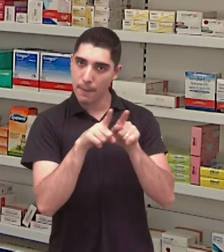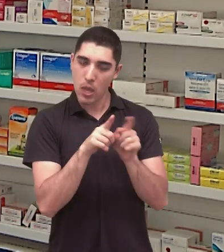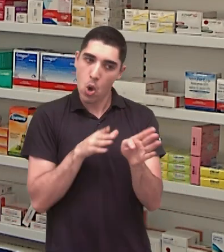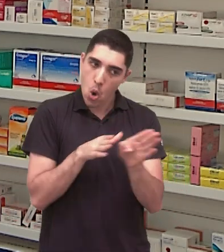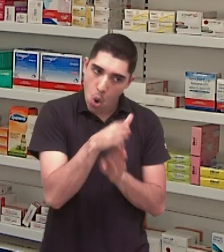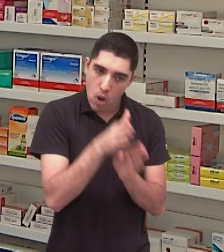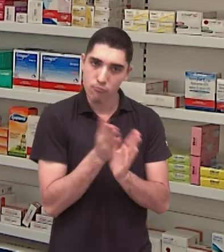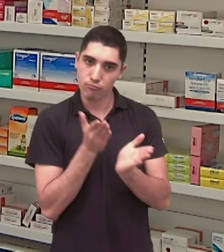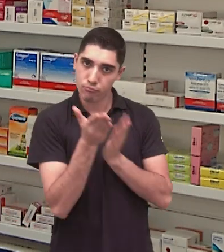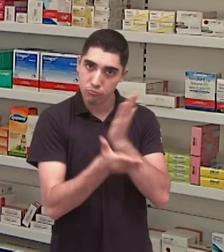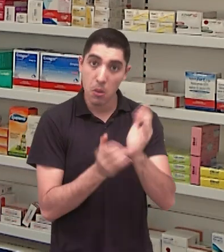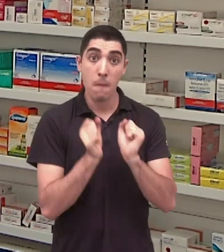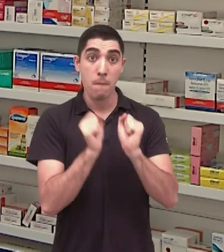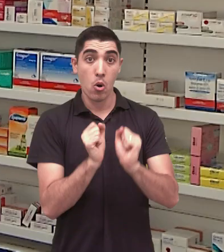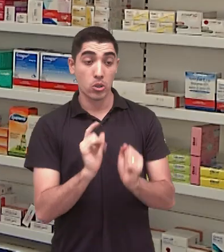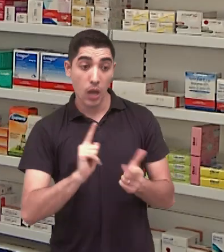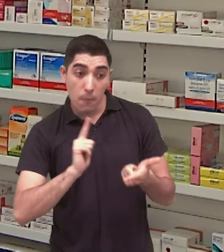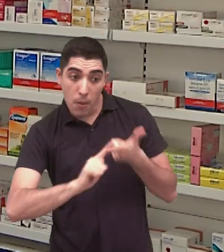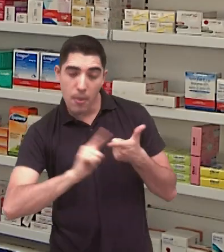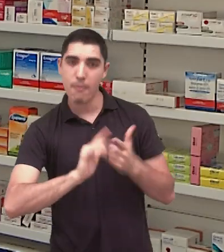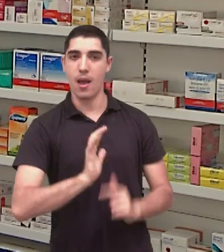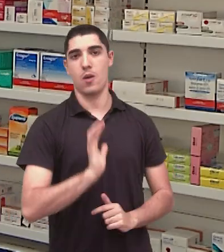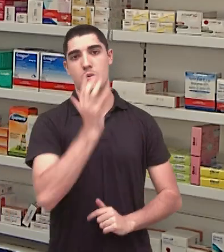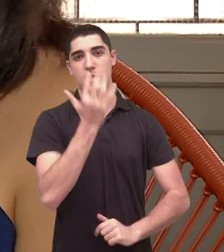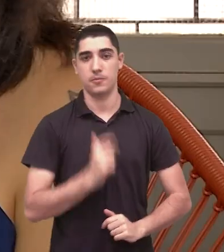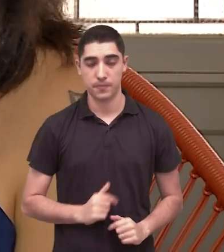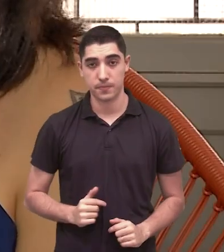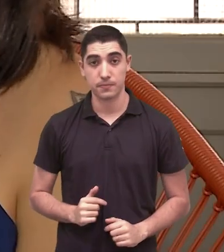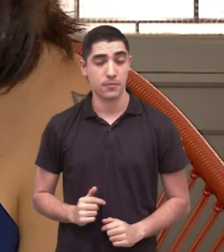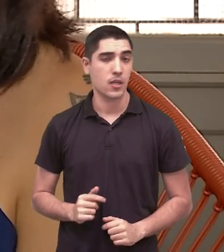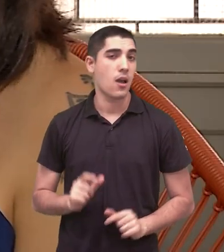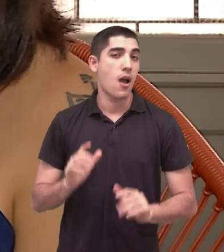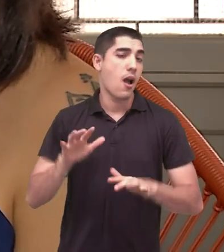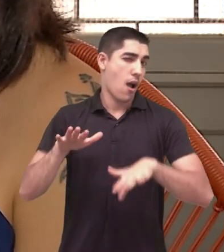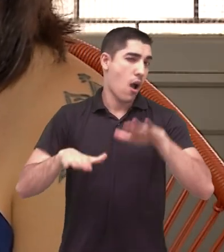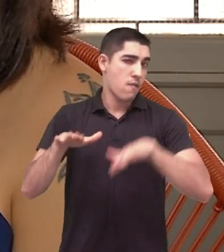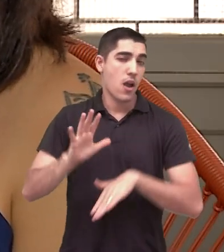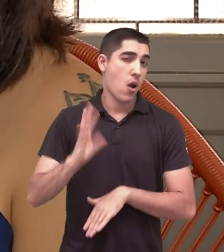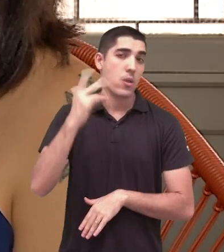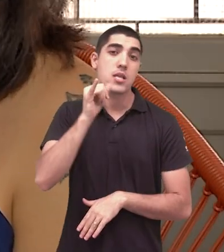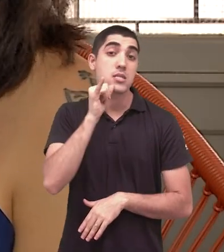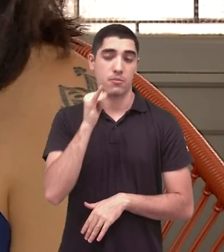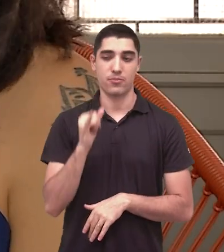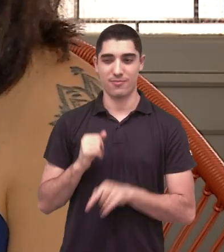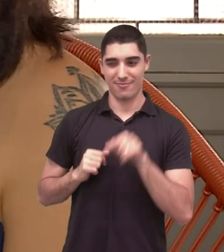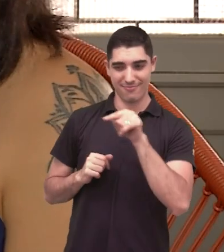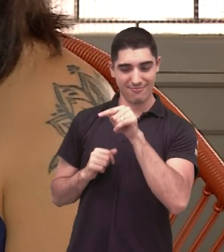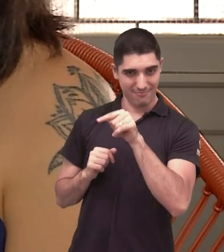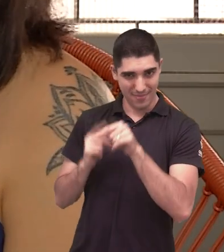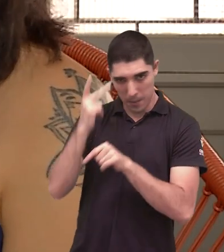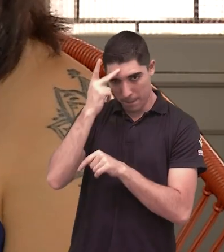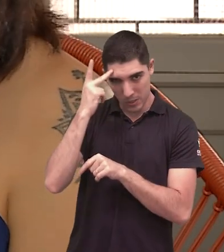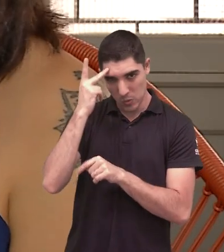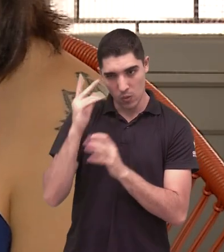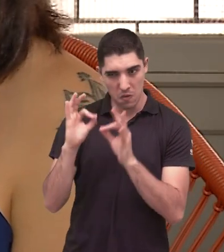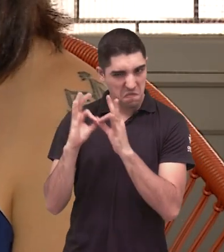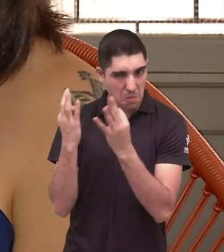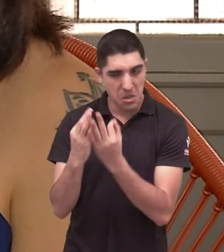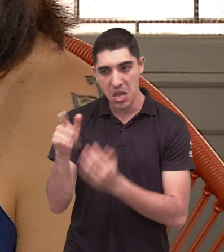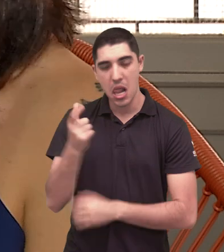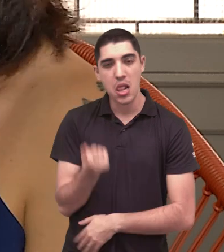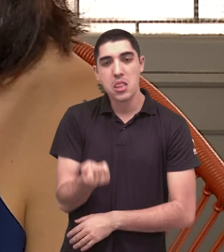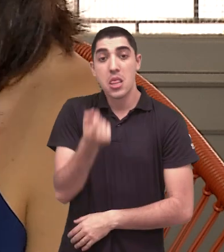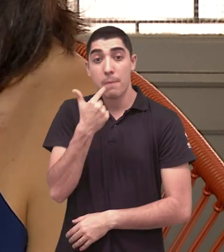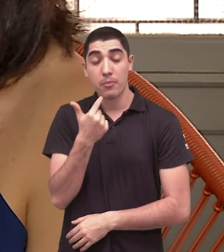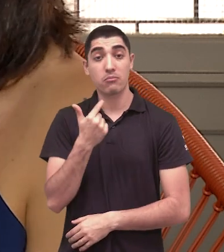reforçando sobre talvez possa acontecer alguma interação medicamentosa. O que acontece às vezes é algum familiar toma e pode indicar,